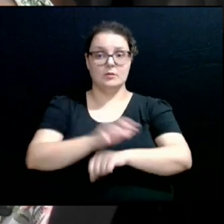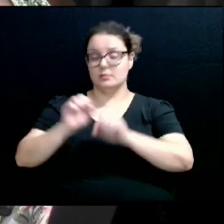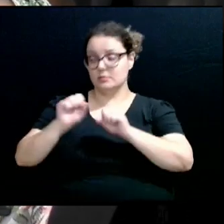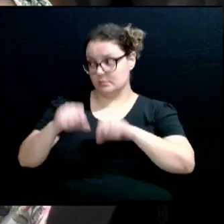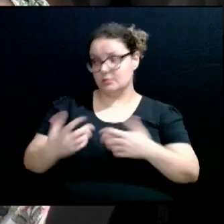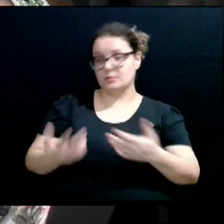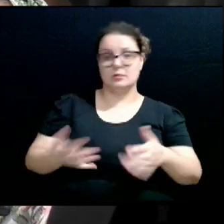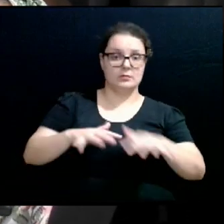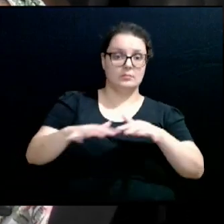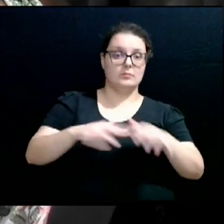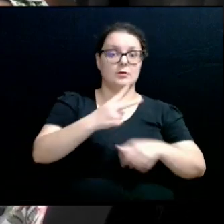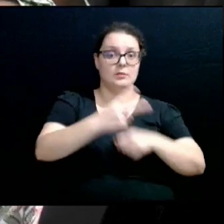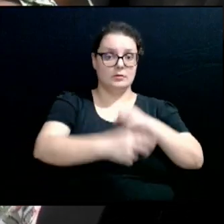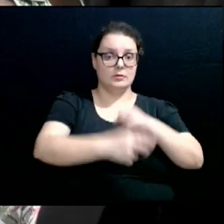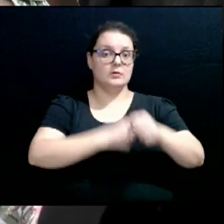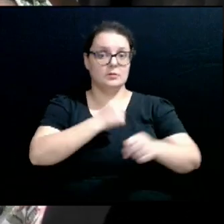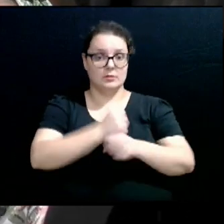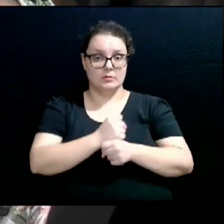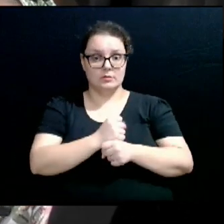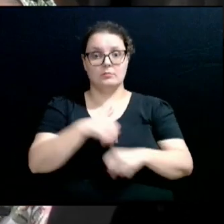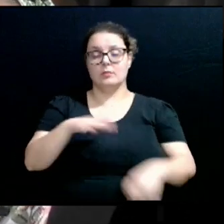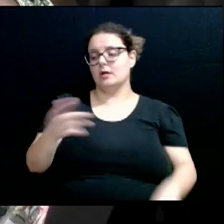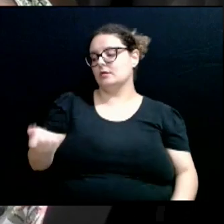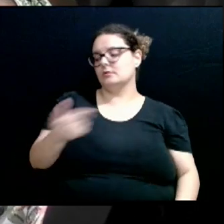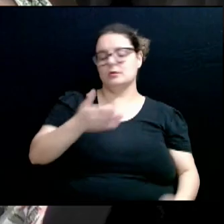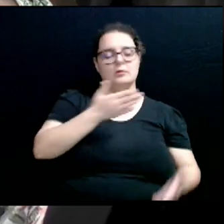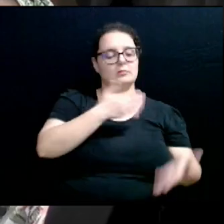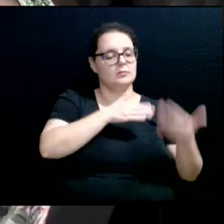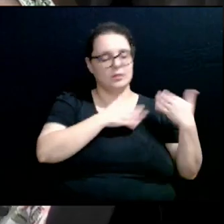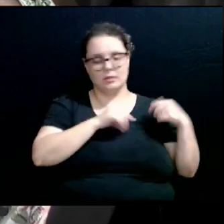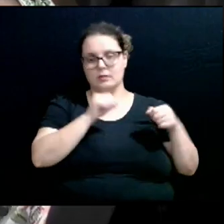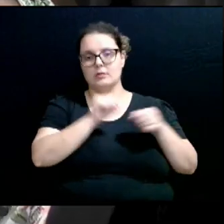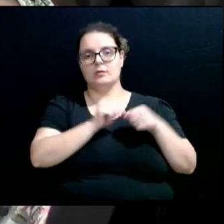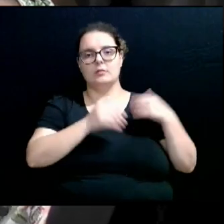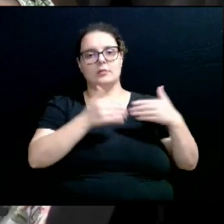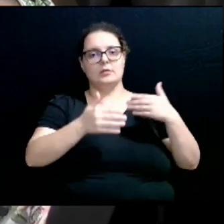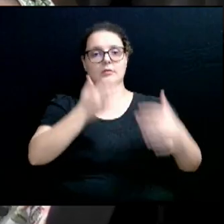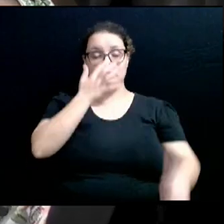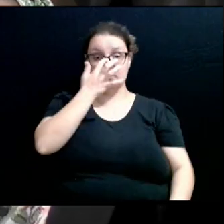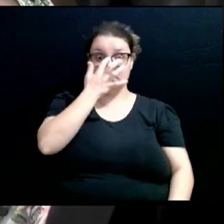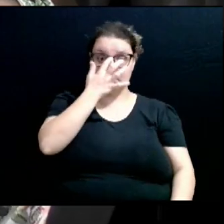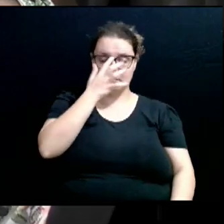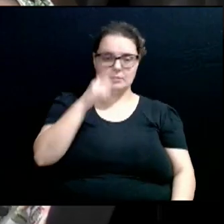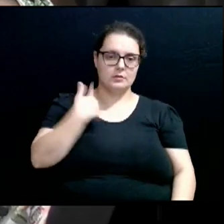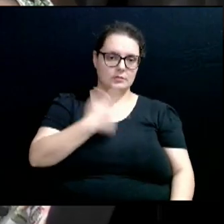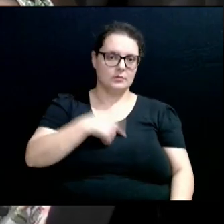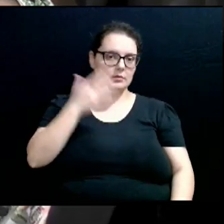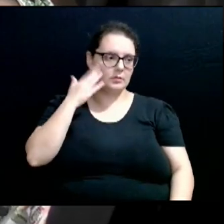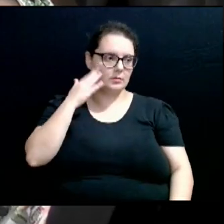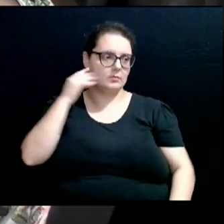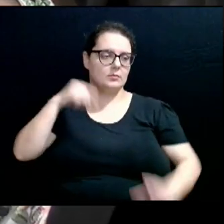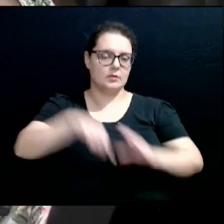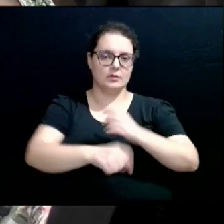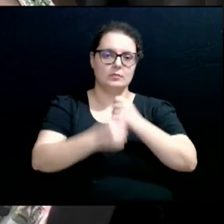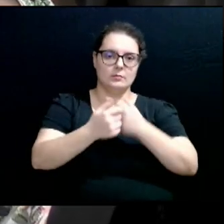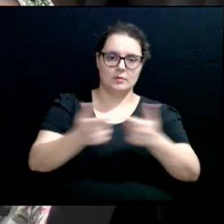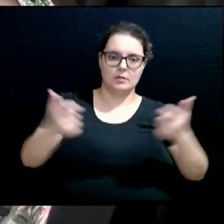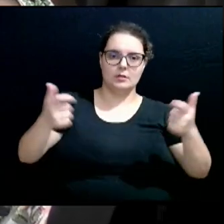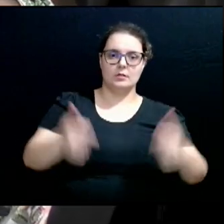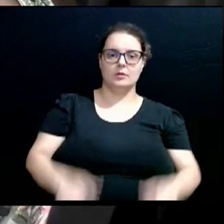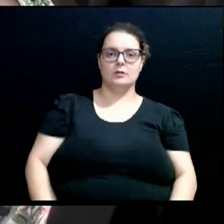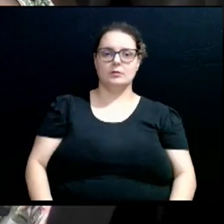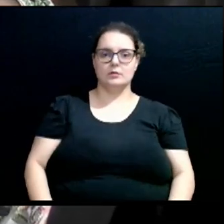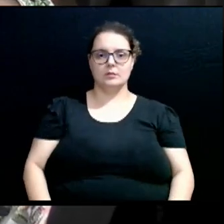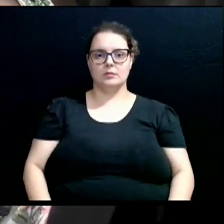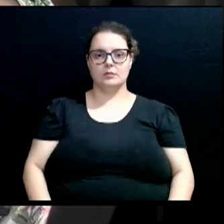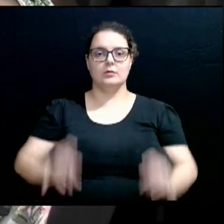né? Sim. Além daquilo que já vem sendo feito ao longo do tempo, a gente sabe que essa intensificação na educação se deu em especial de 2 anos